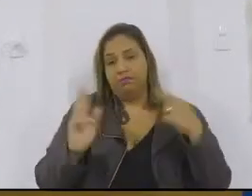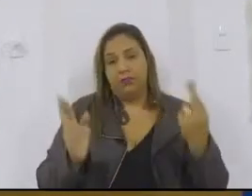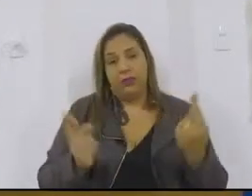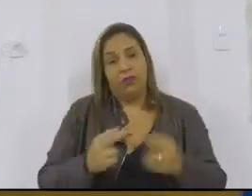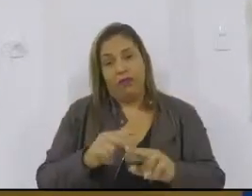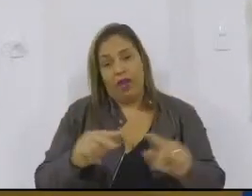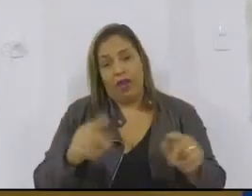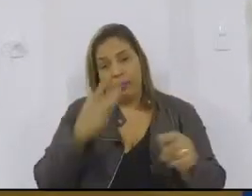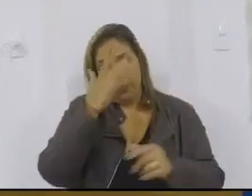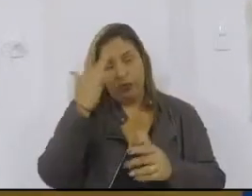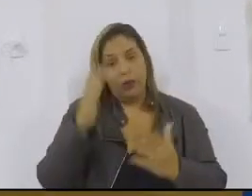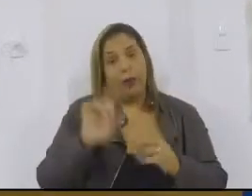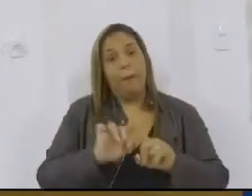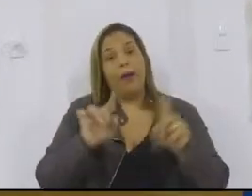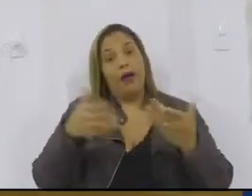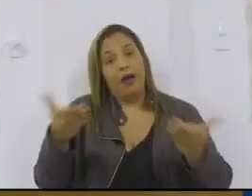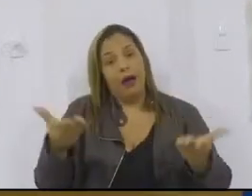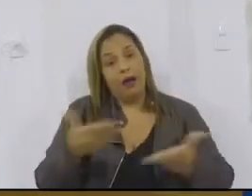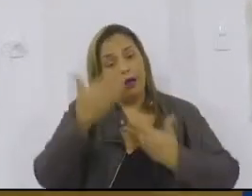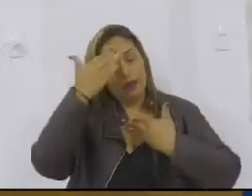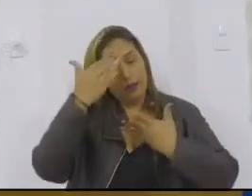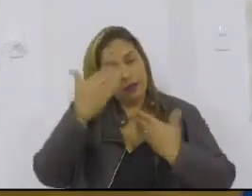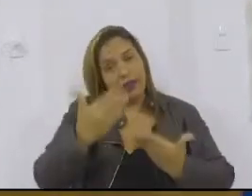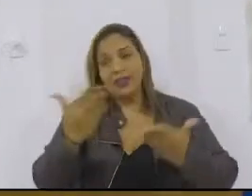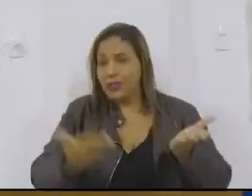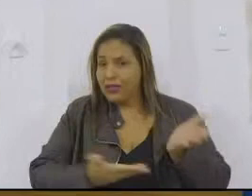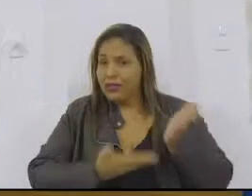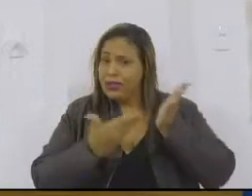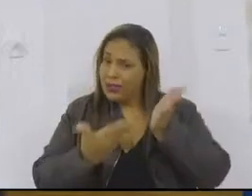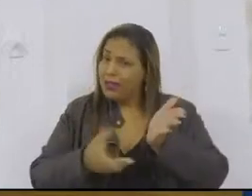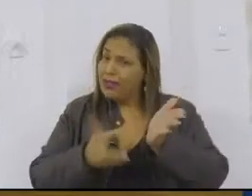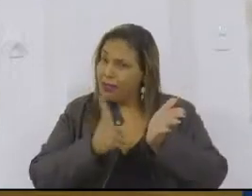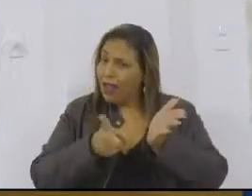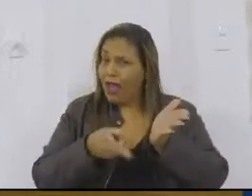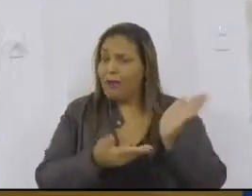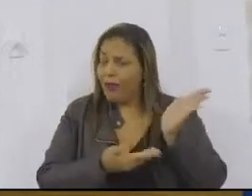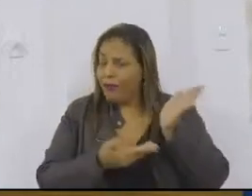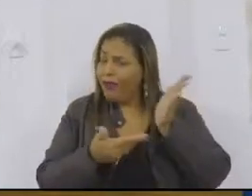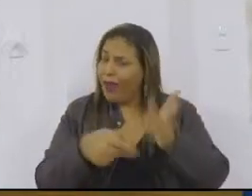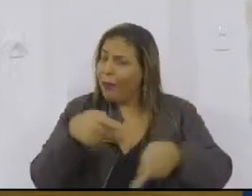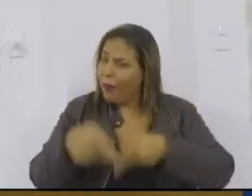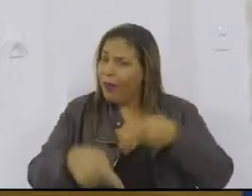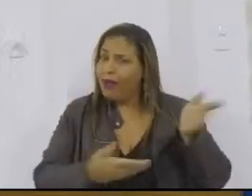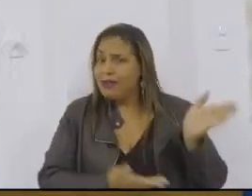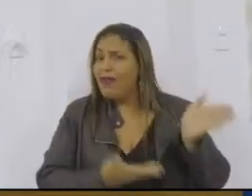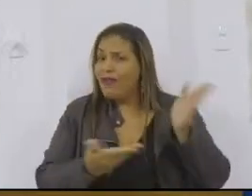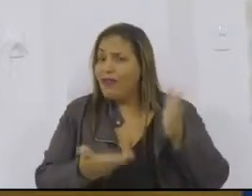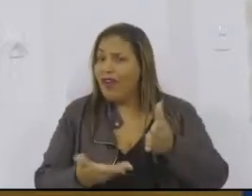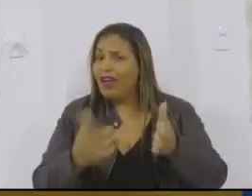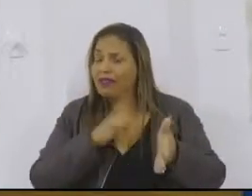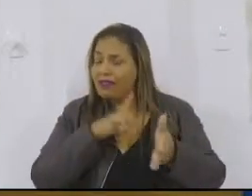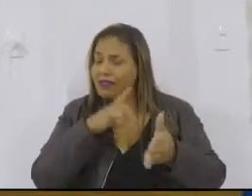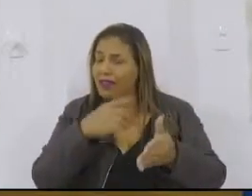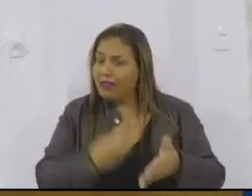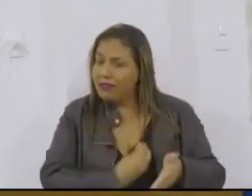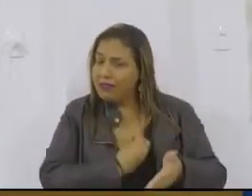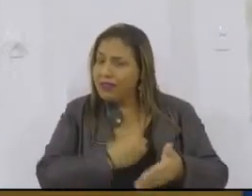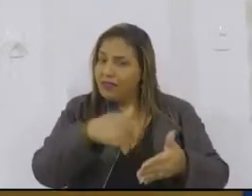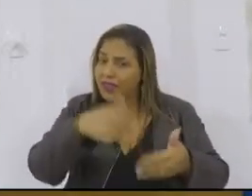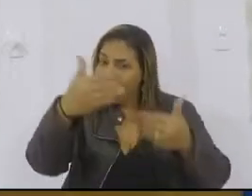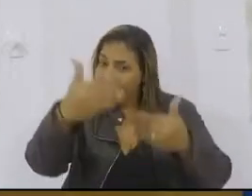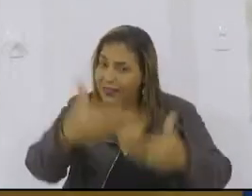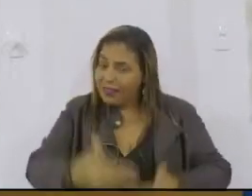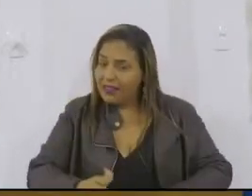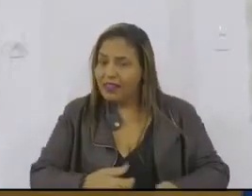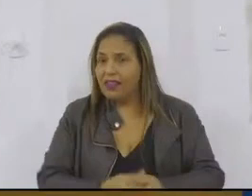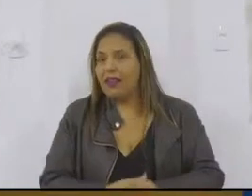gente agradece e convida sempre a população para estar presente onde se